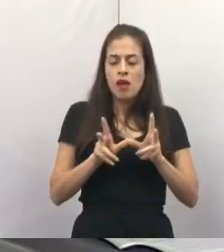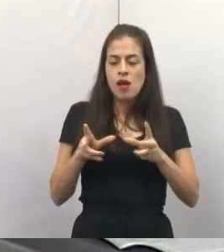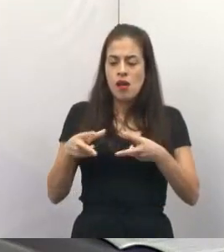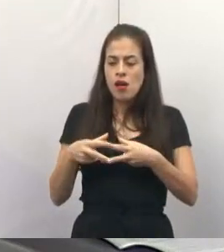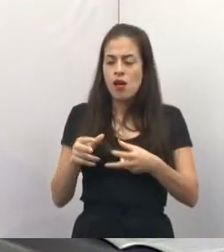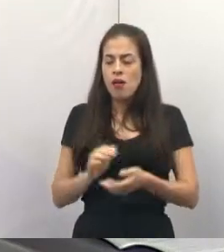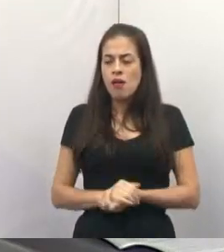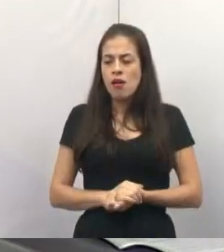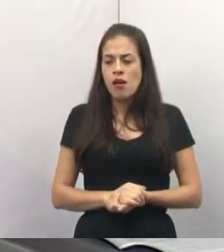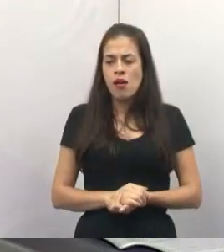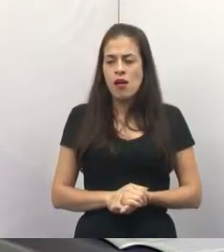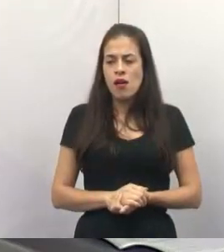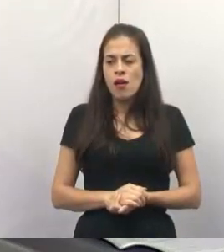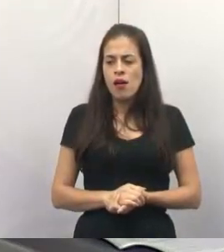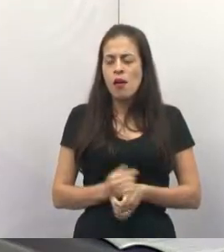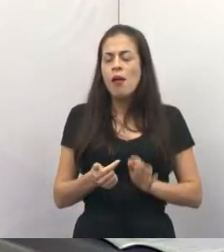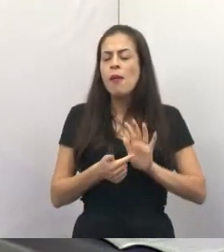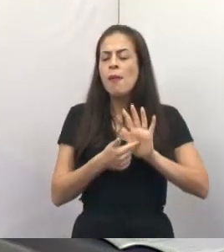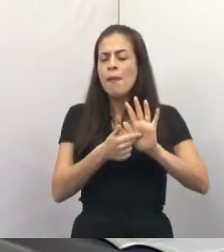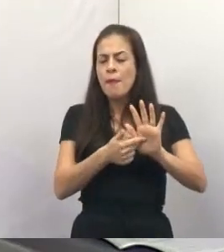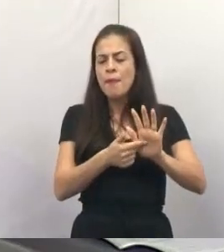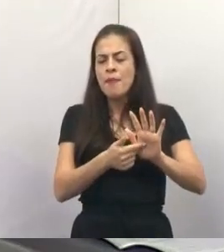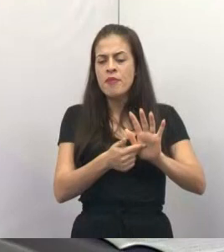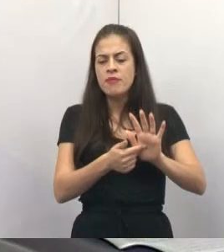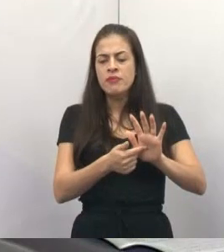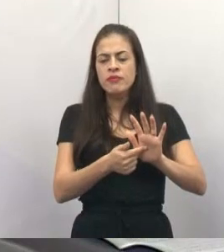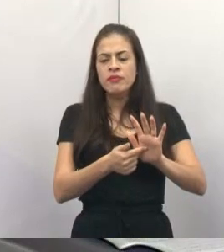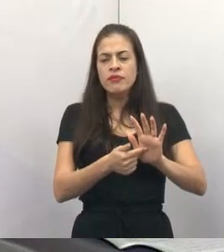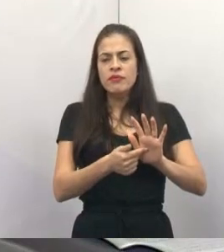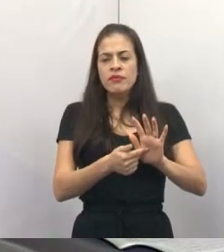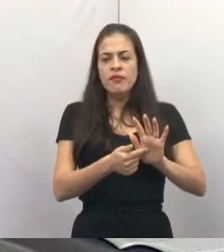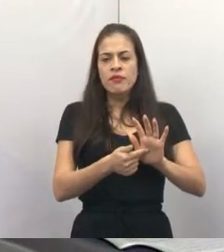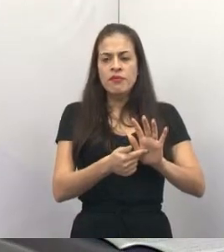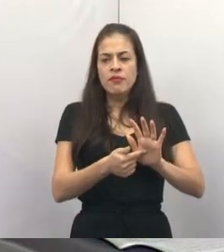casa então fez um apontamento pela